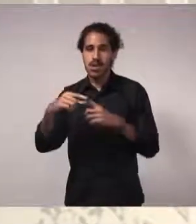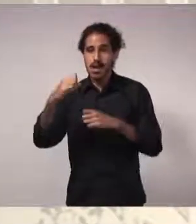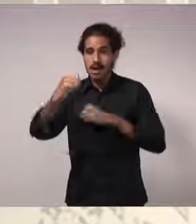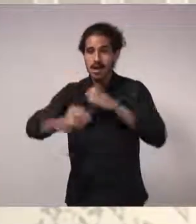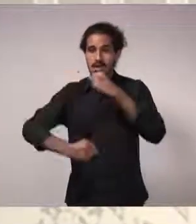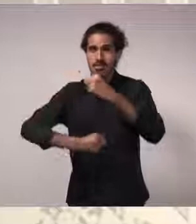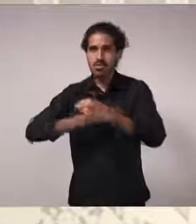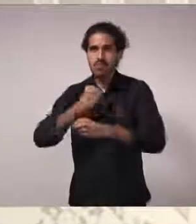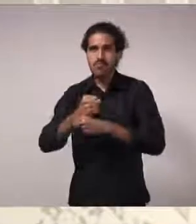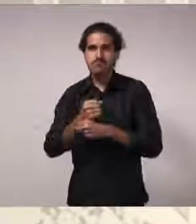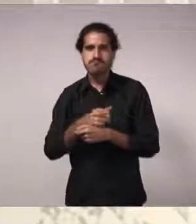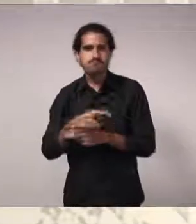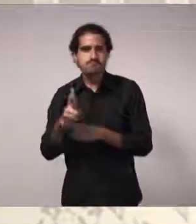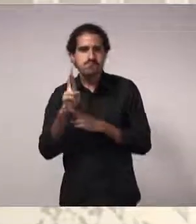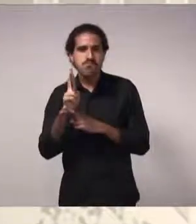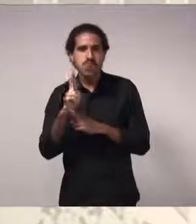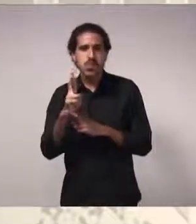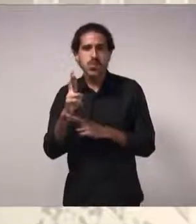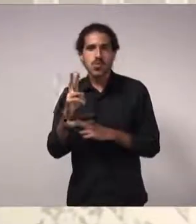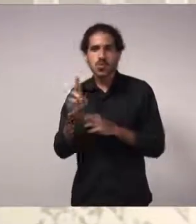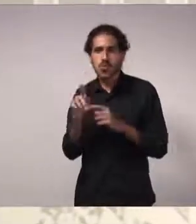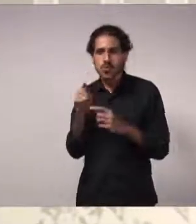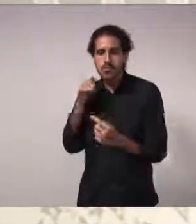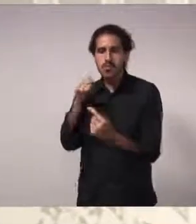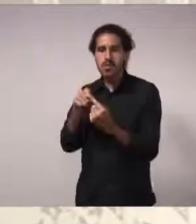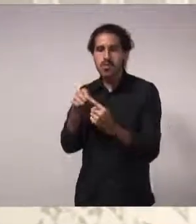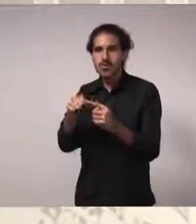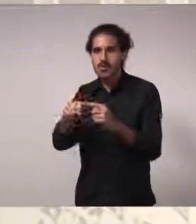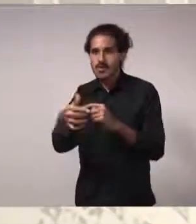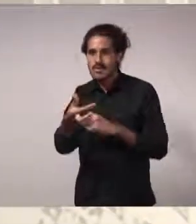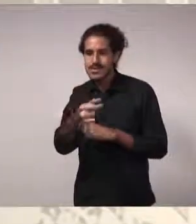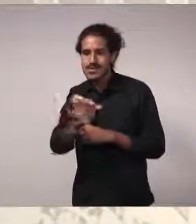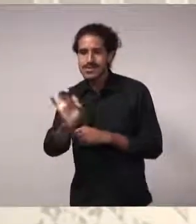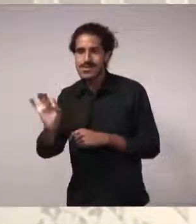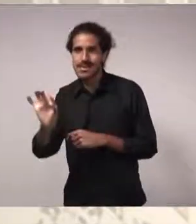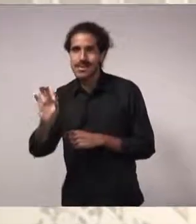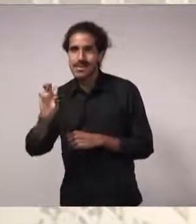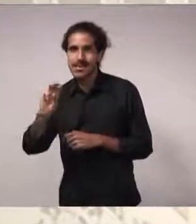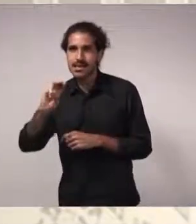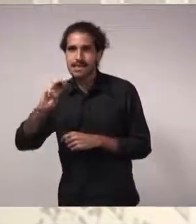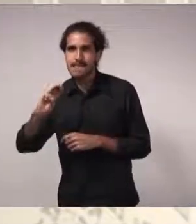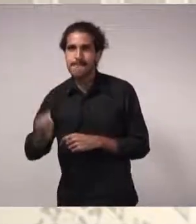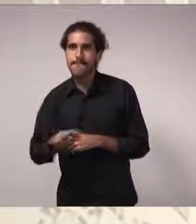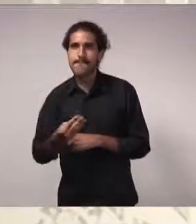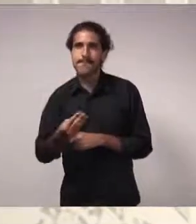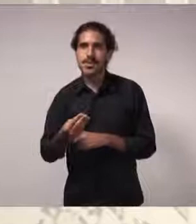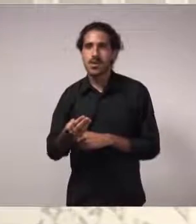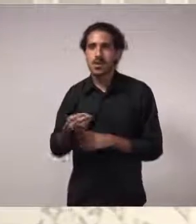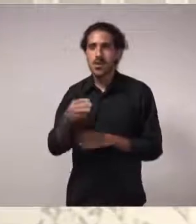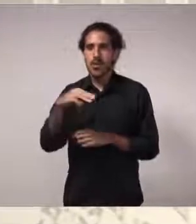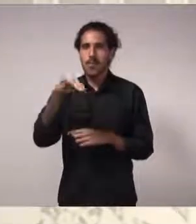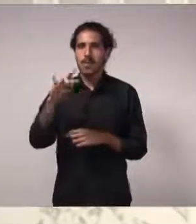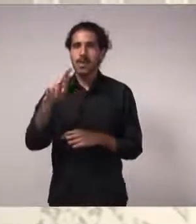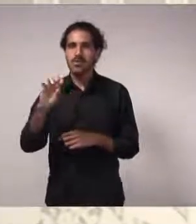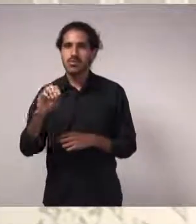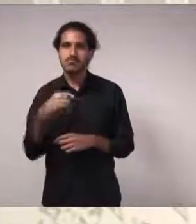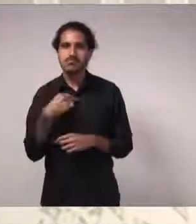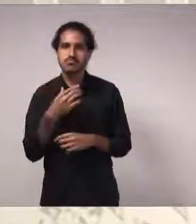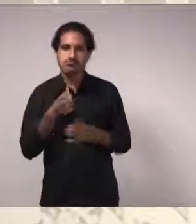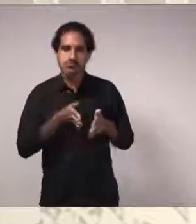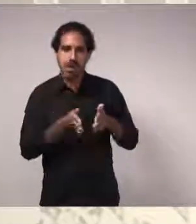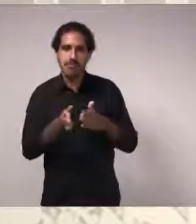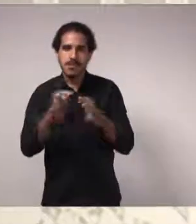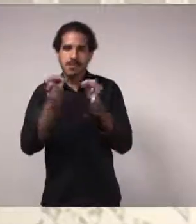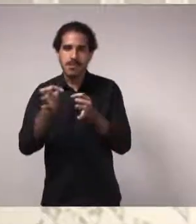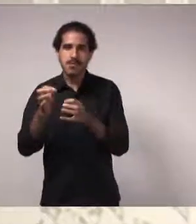100 mil metros cúbicos. Esse ano, nós devemos fechar em 126, ou seja, a gente está no meio do caminho, está no caminho de cumprir essa meta. E